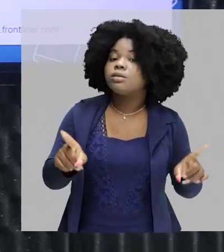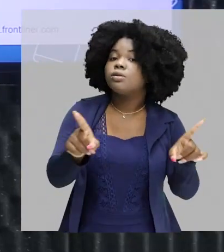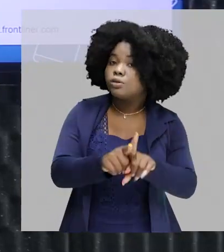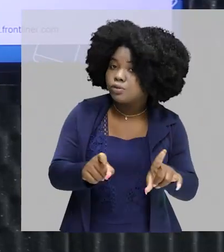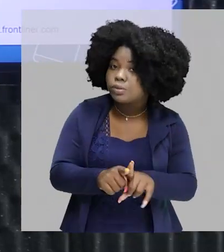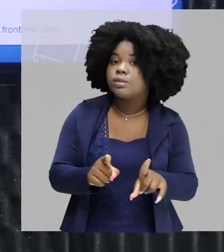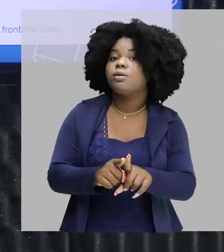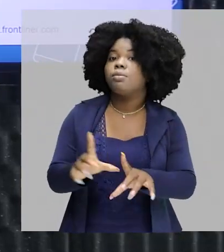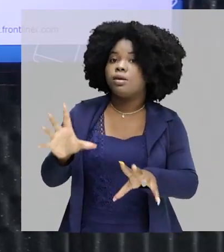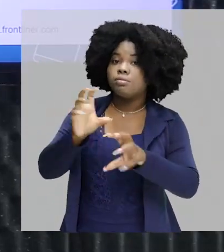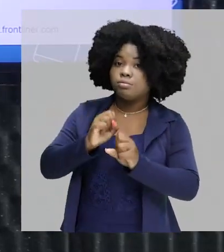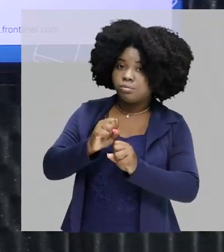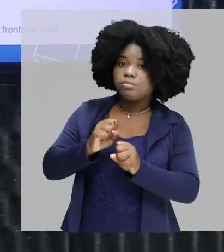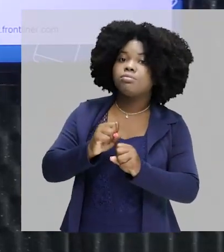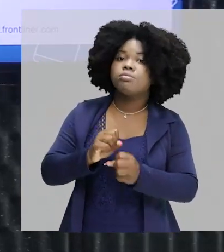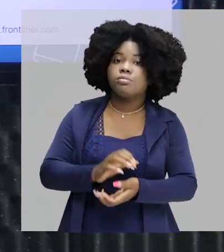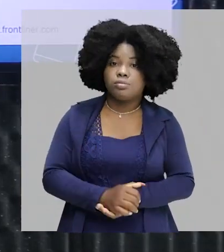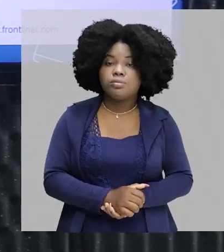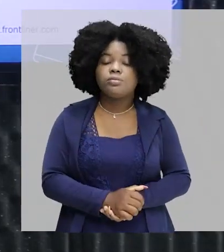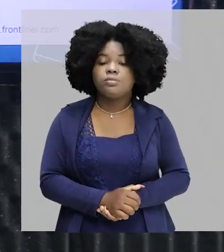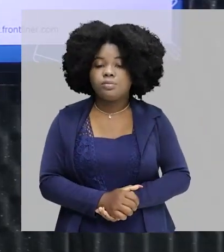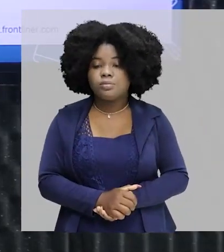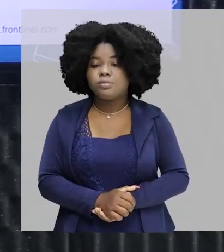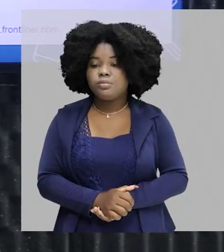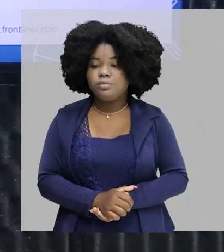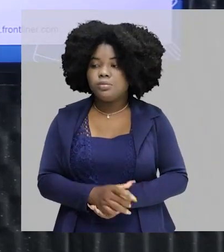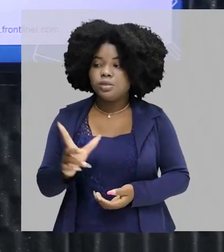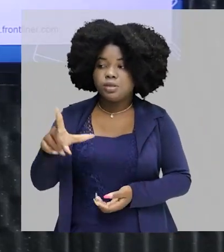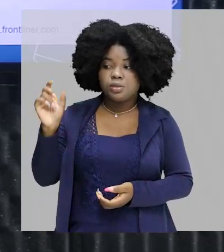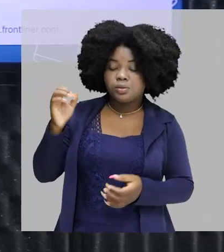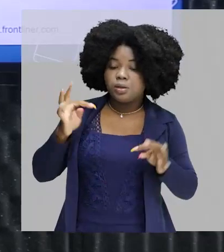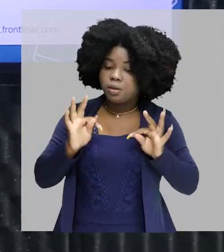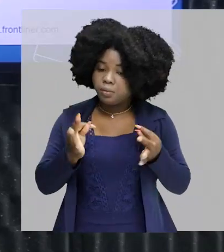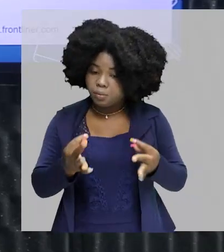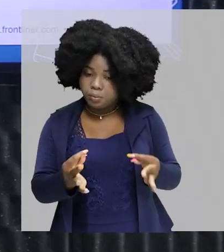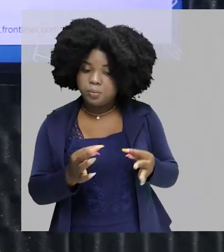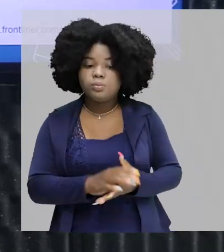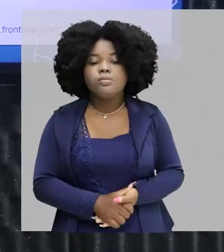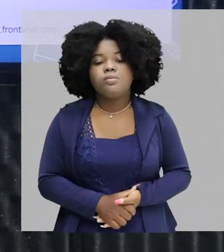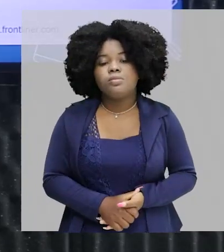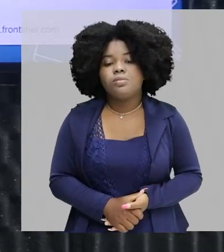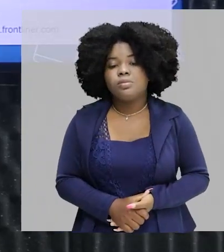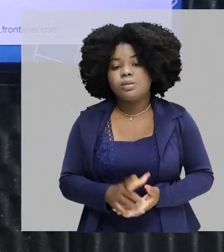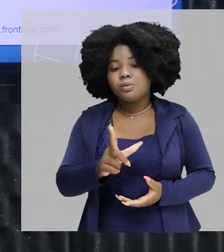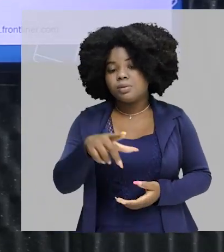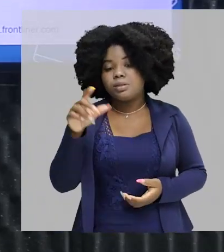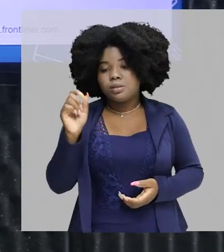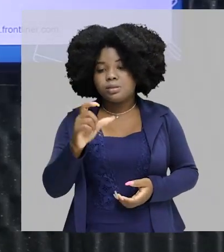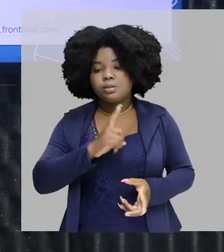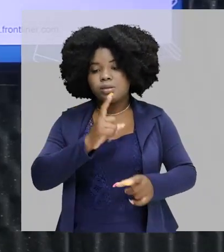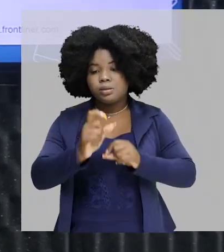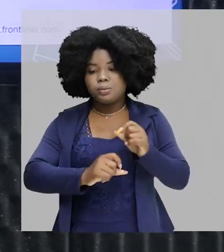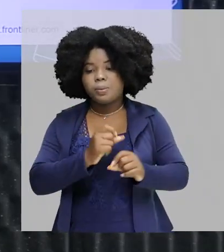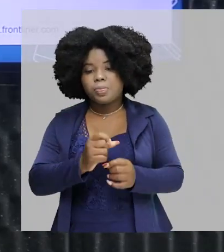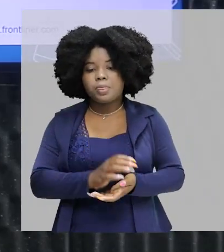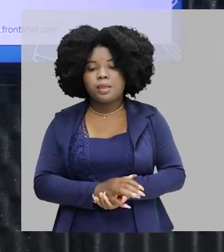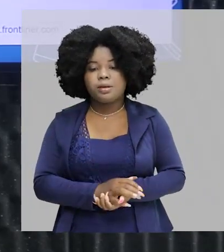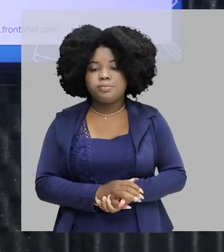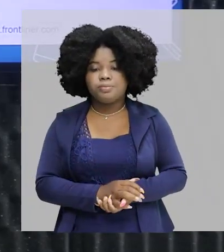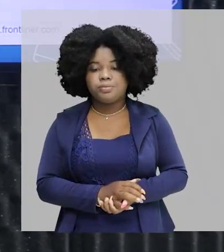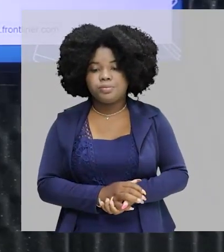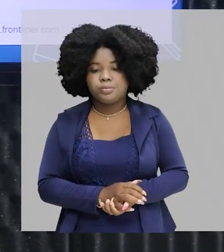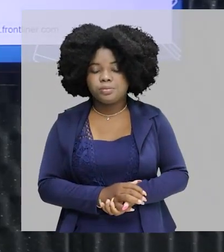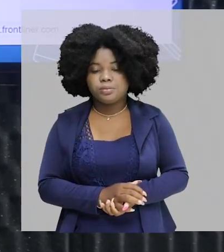também adotou essa tecnologia. Então, essa opção torna-se ainda mais